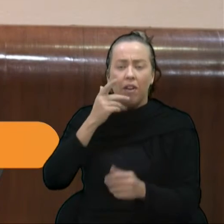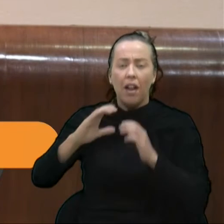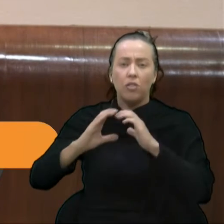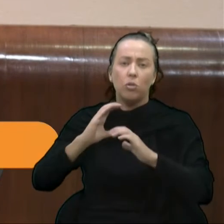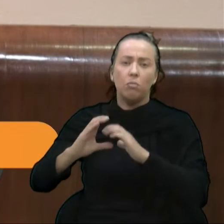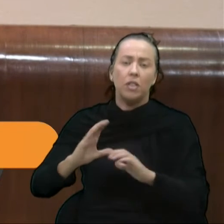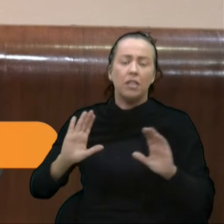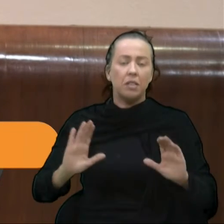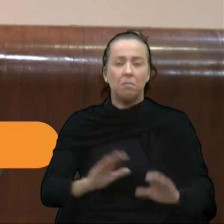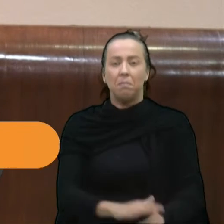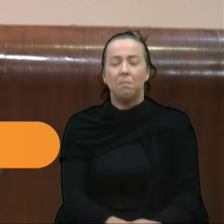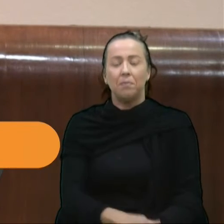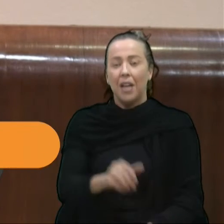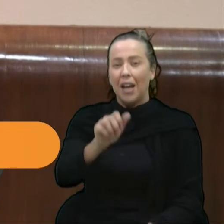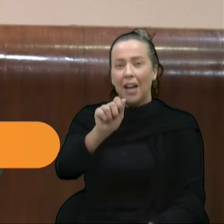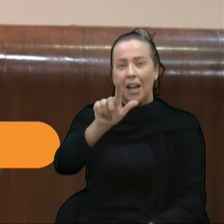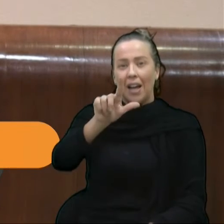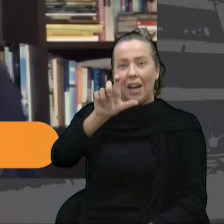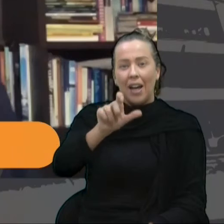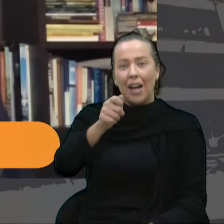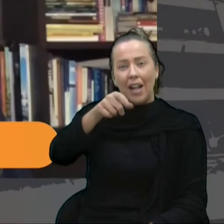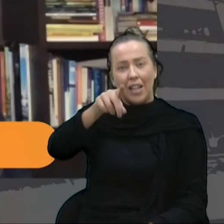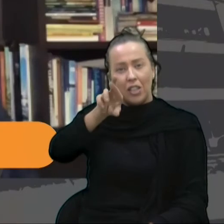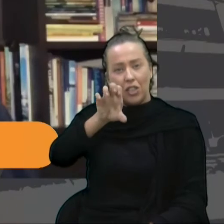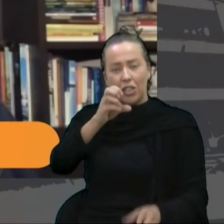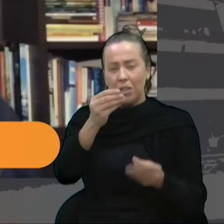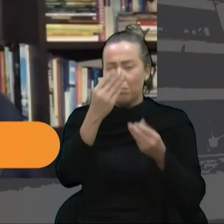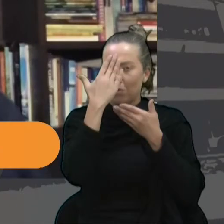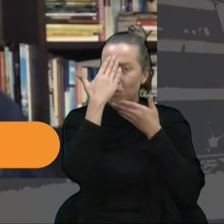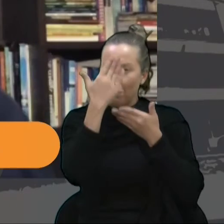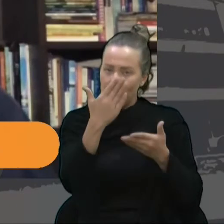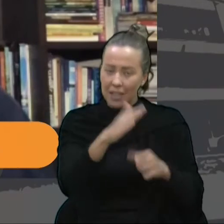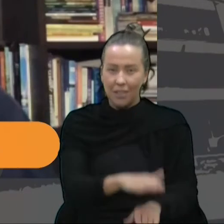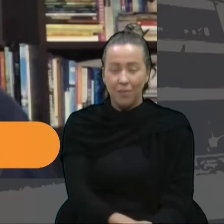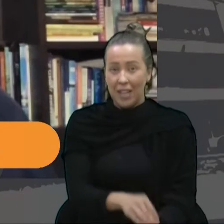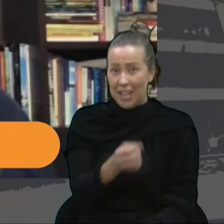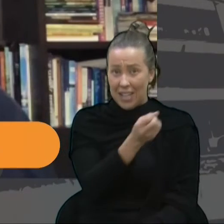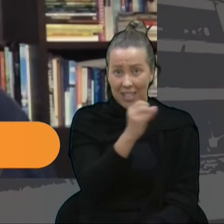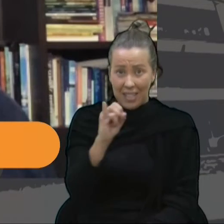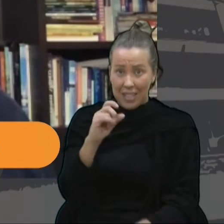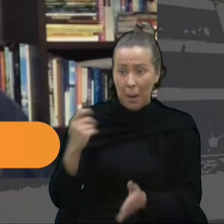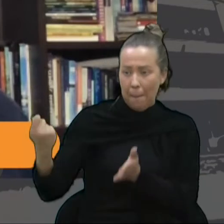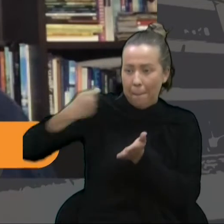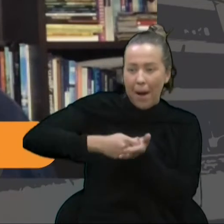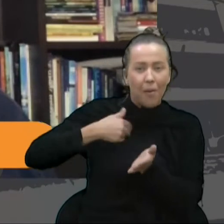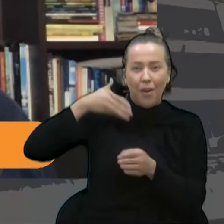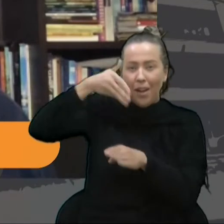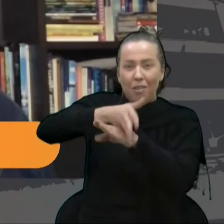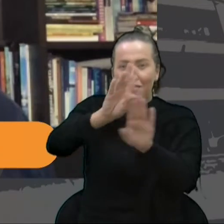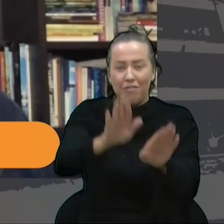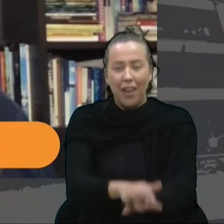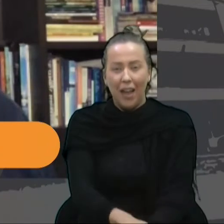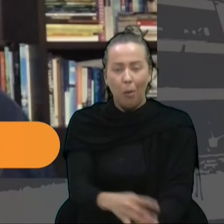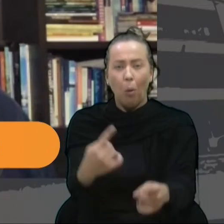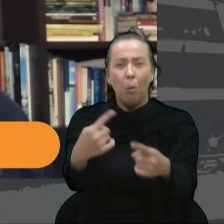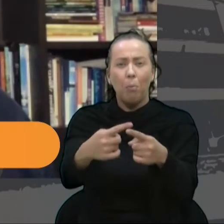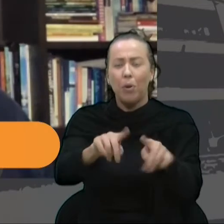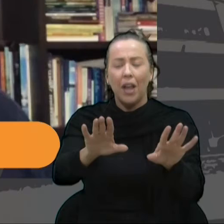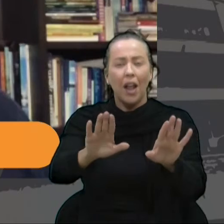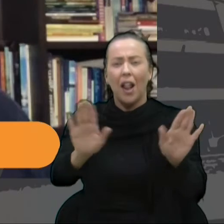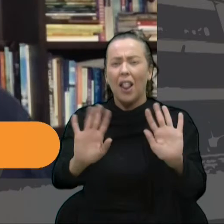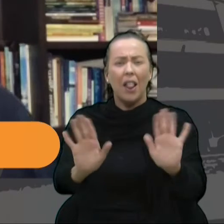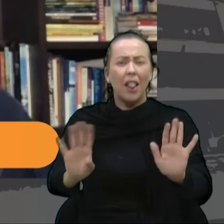comunicação. Alexandre, muito obrigado. Muito obrigado. Se fosse pago, eu não iria, né? Porque eu